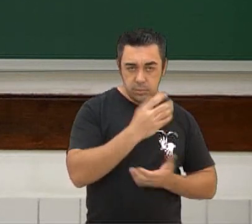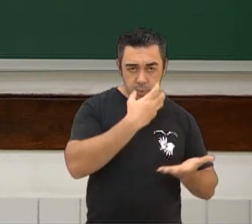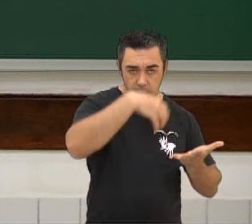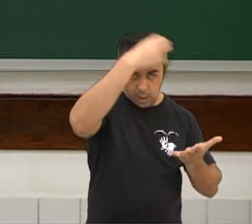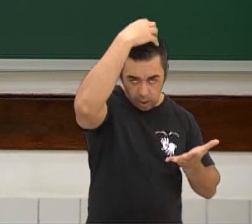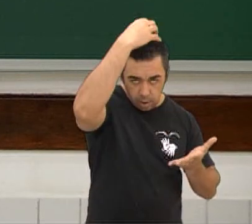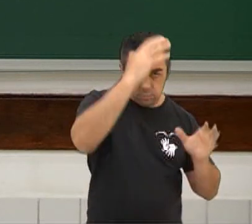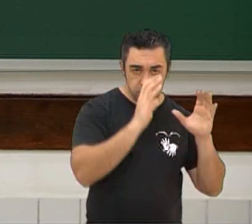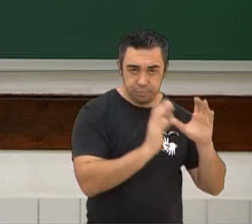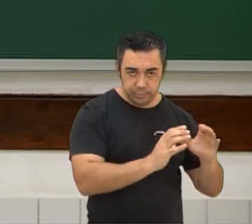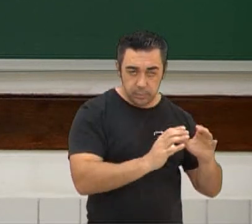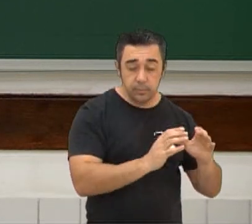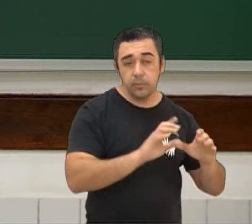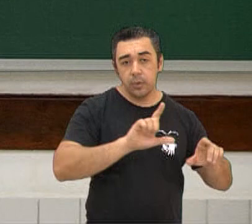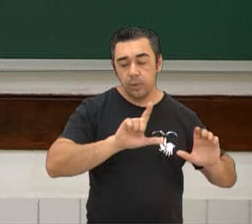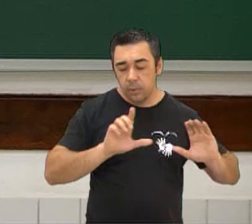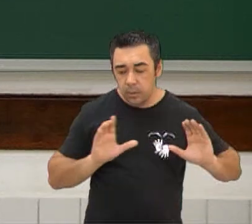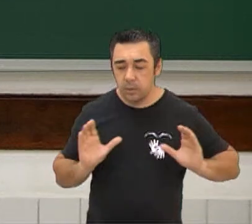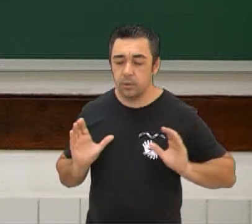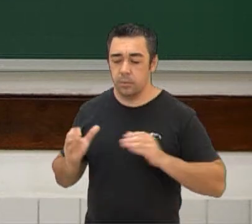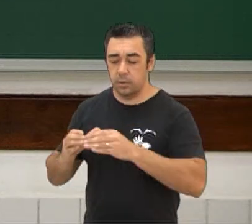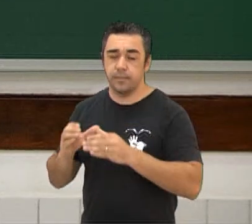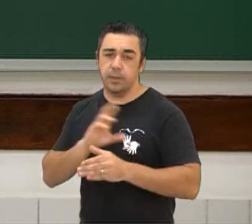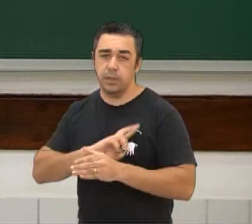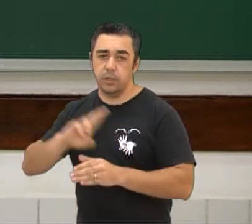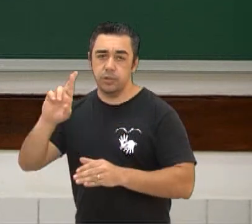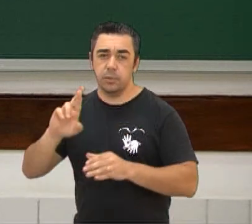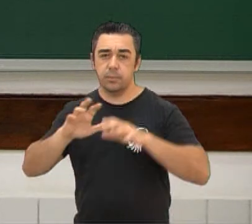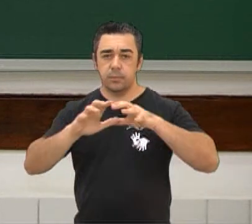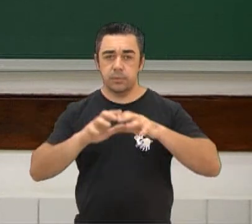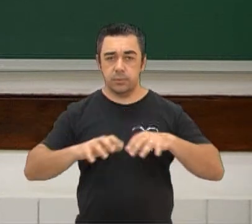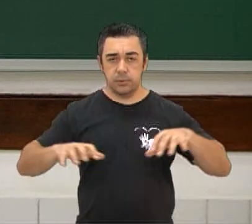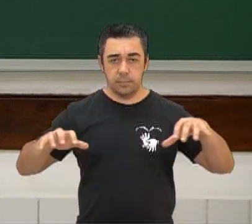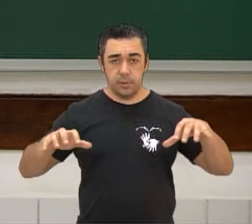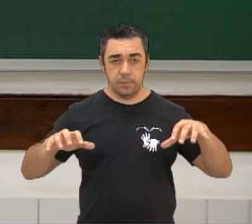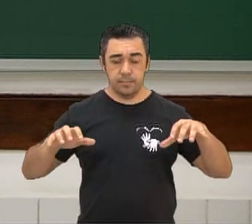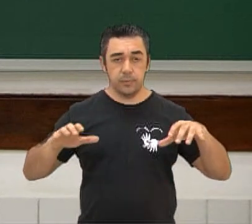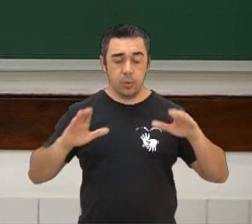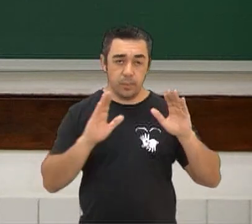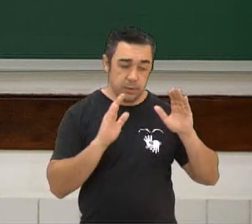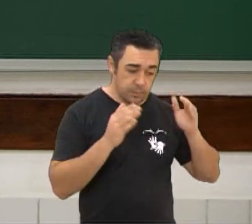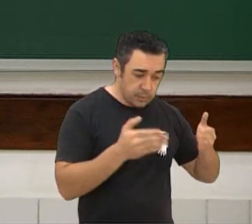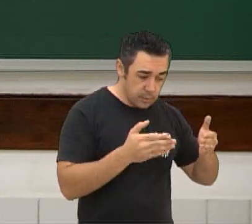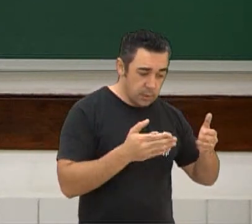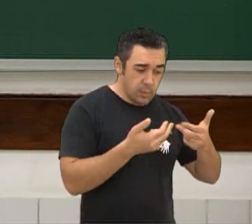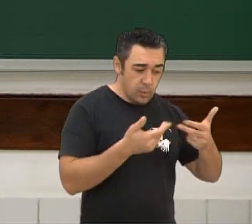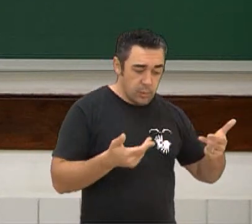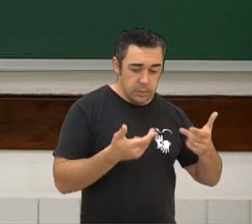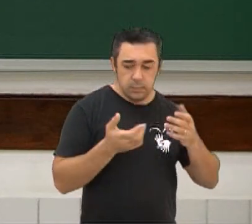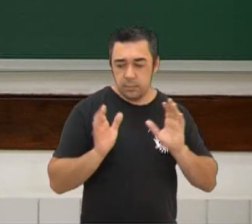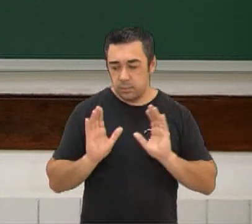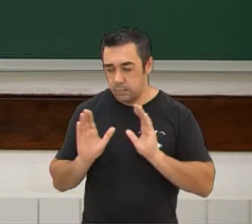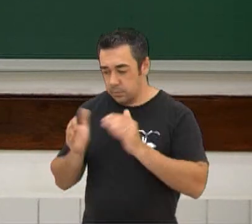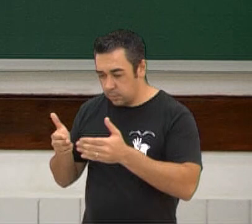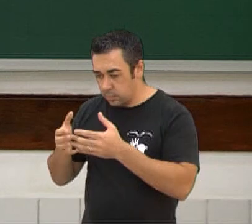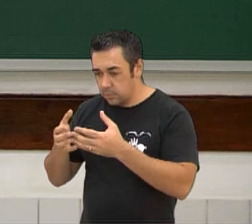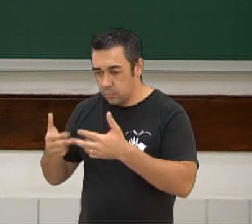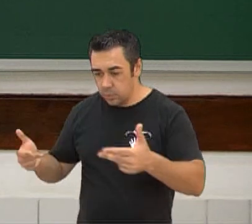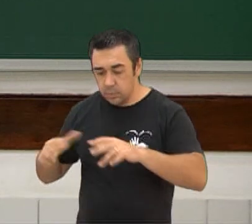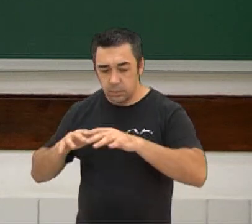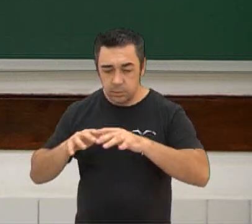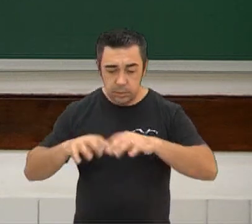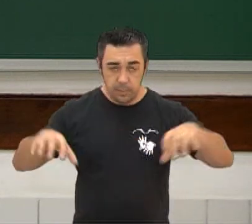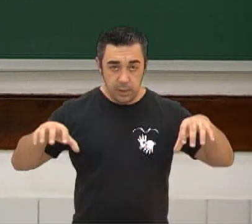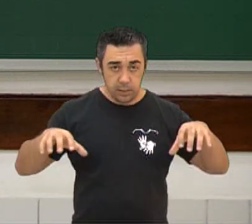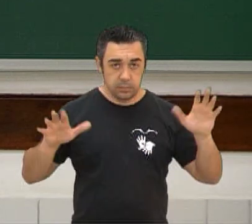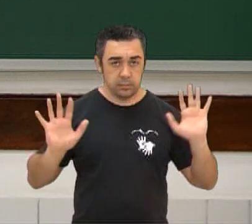rei, outra coisa é o poder do Papa lá na igreja, nas coisas religiosas. Uma coisa começa a se separar da outra. Mas